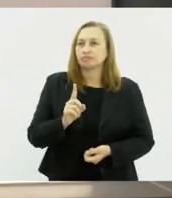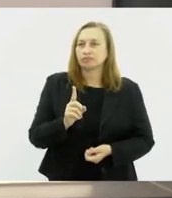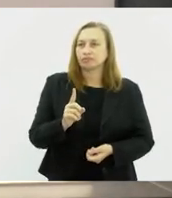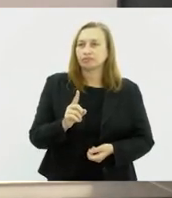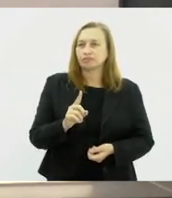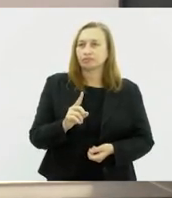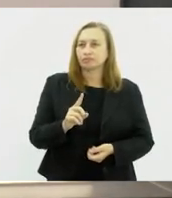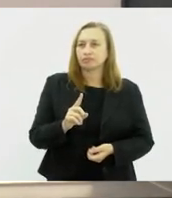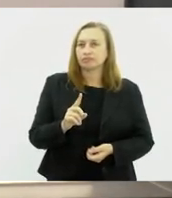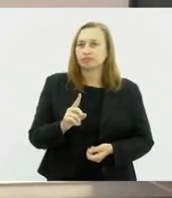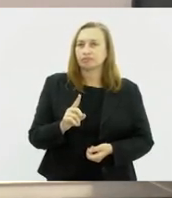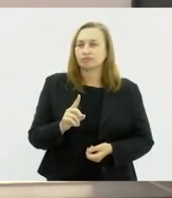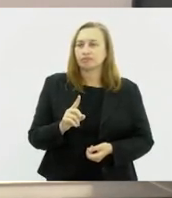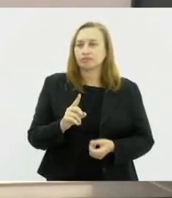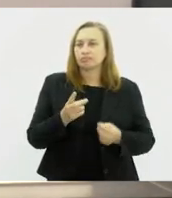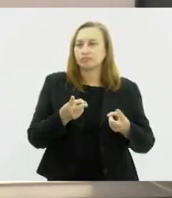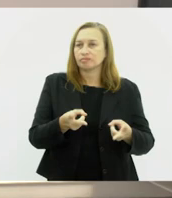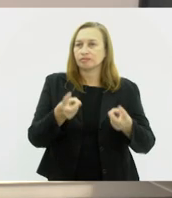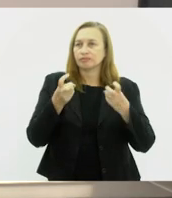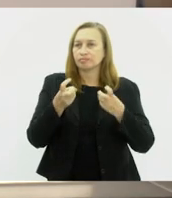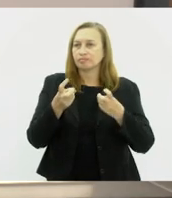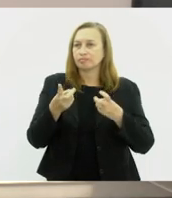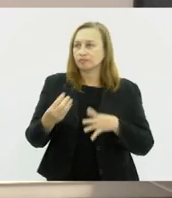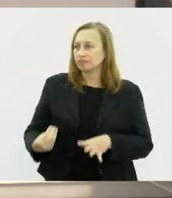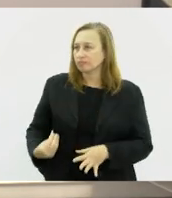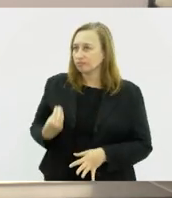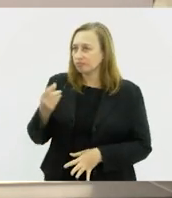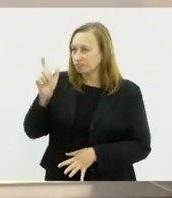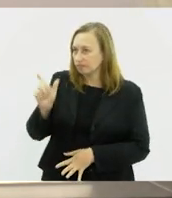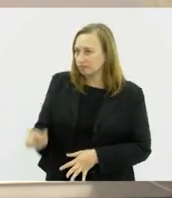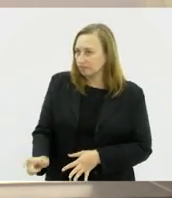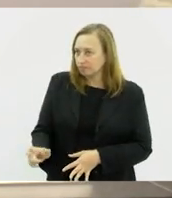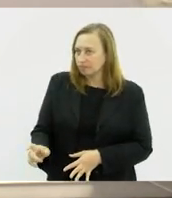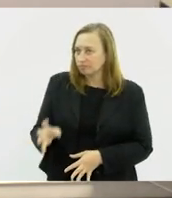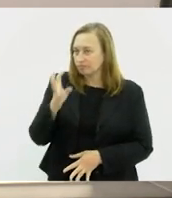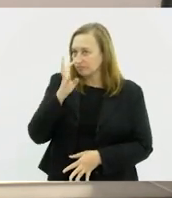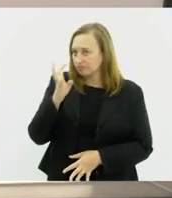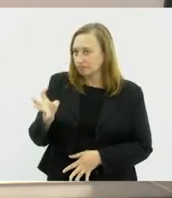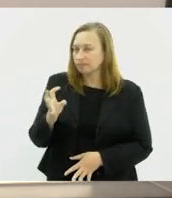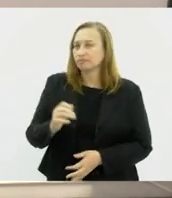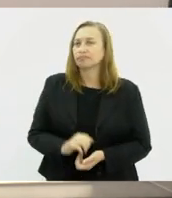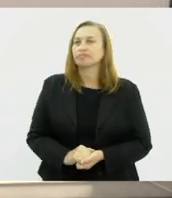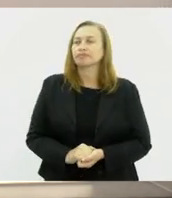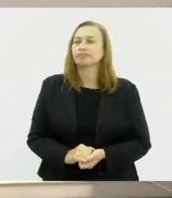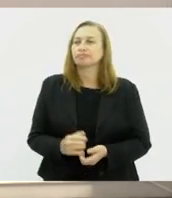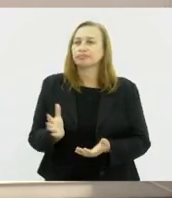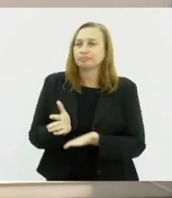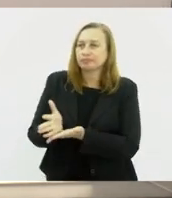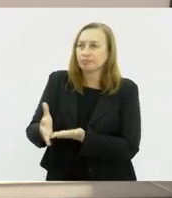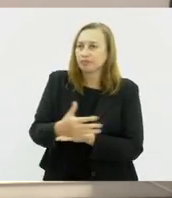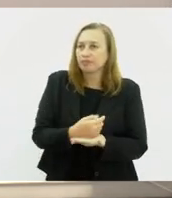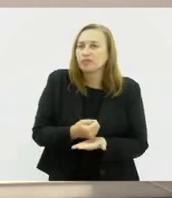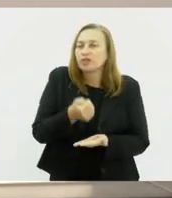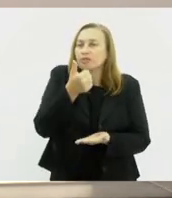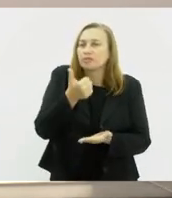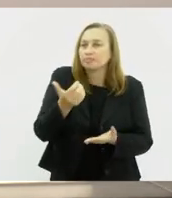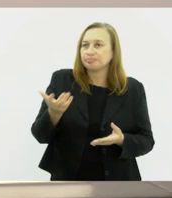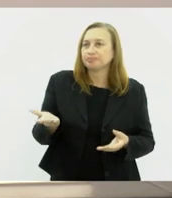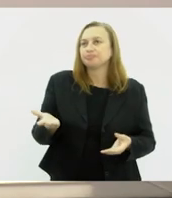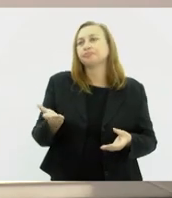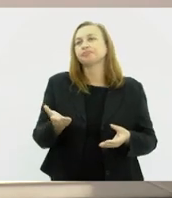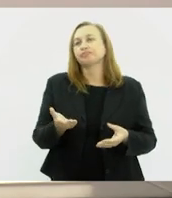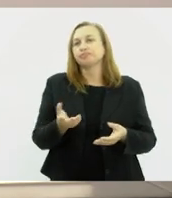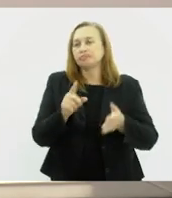condições socioeconômicas e pessoais do acusado de acordo com os dados poucos foram em sentença em que os